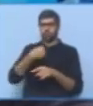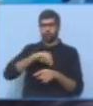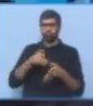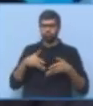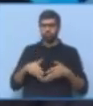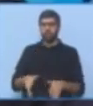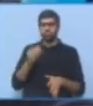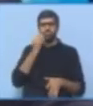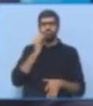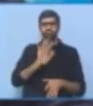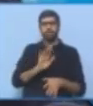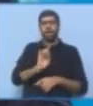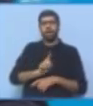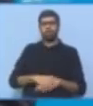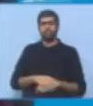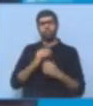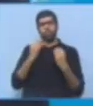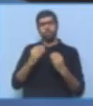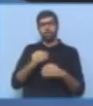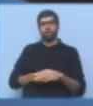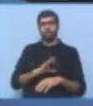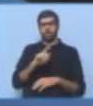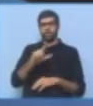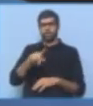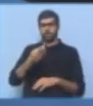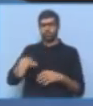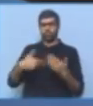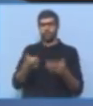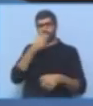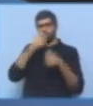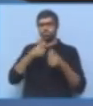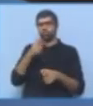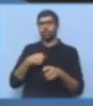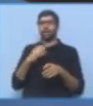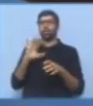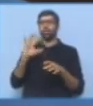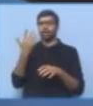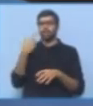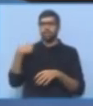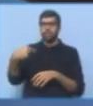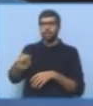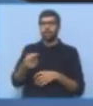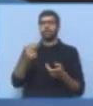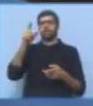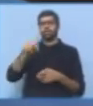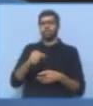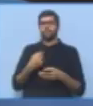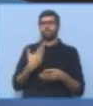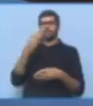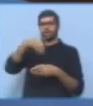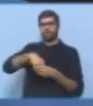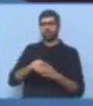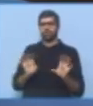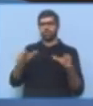o bem. Helena, e este entregar-se aos outros concretiza-se no dia-a-dia, concretiza-se na pertença a uma comunidade